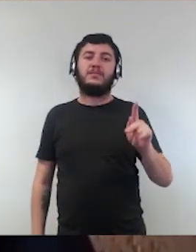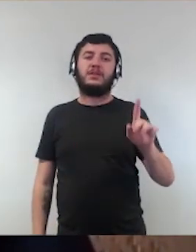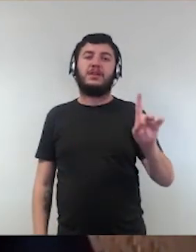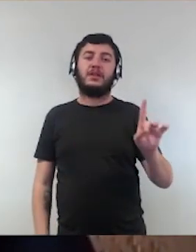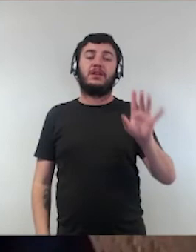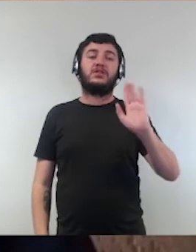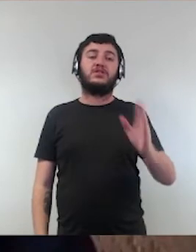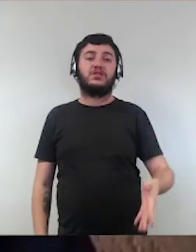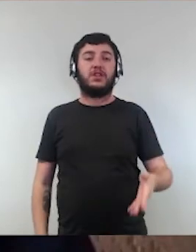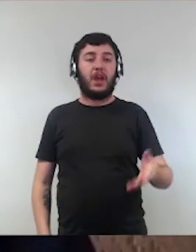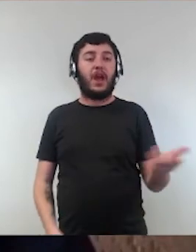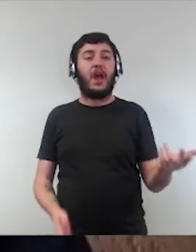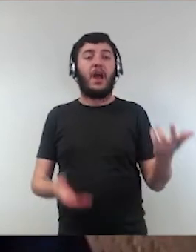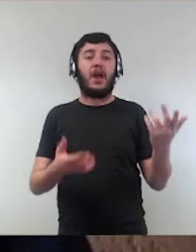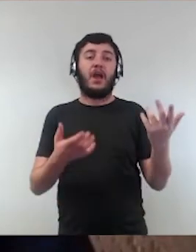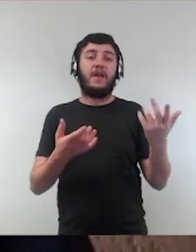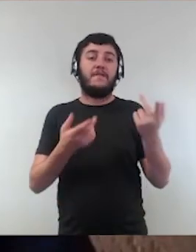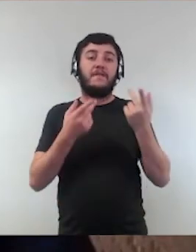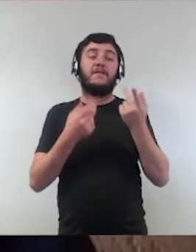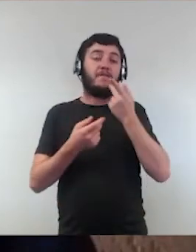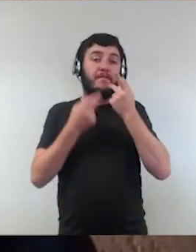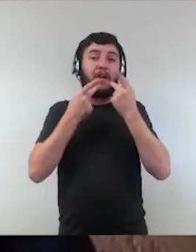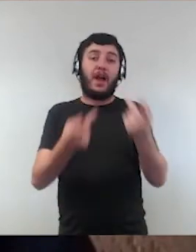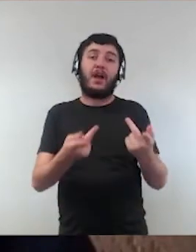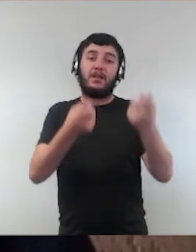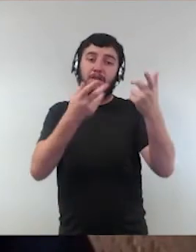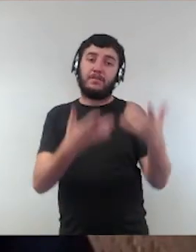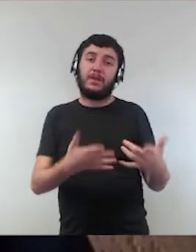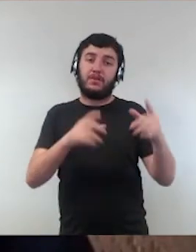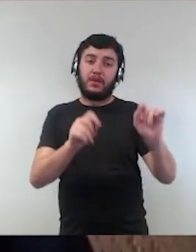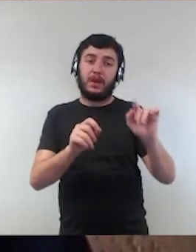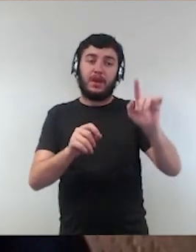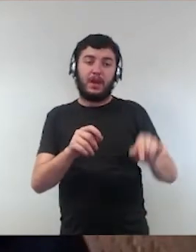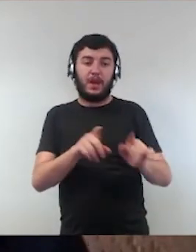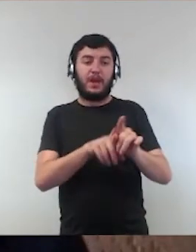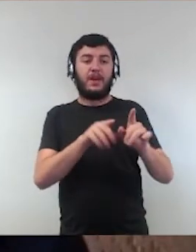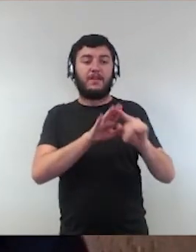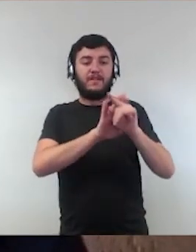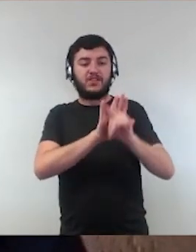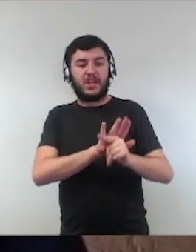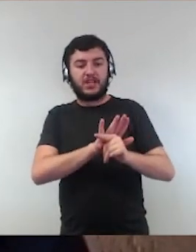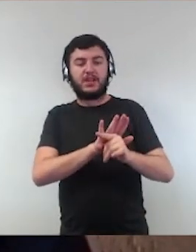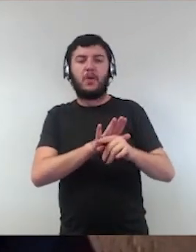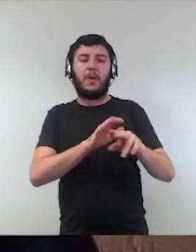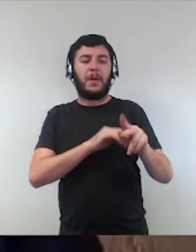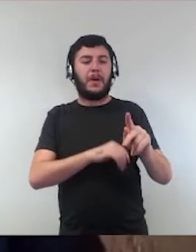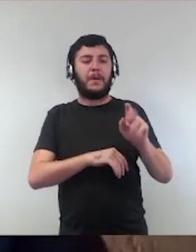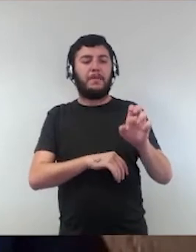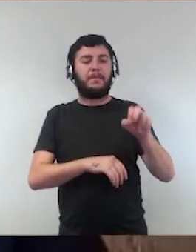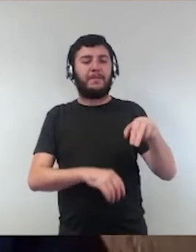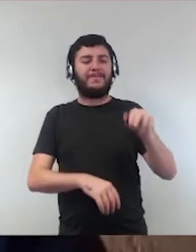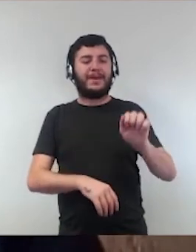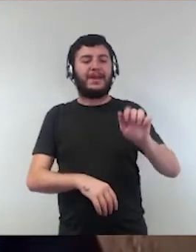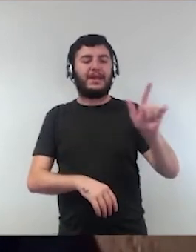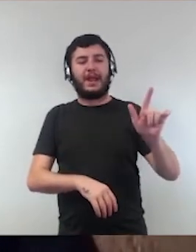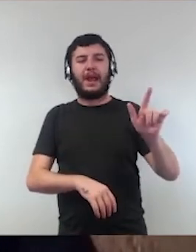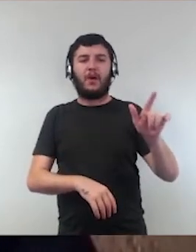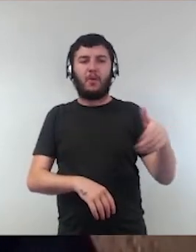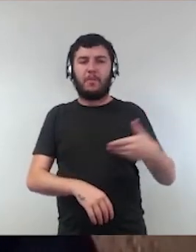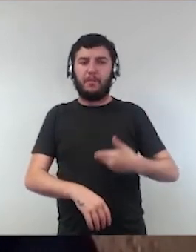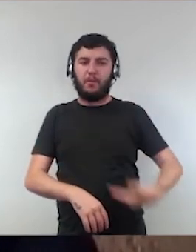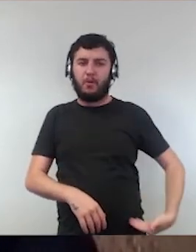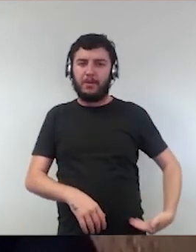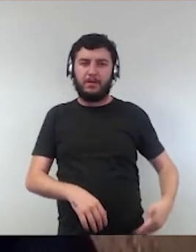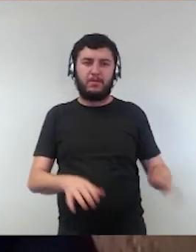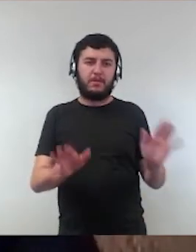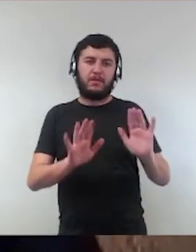afirma, a própria LGPD afirma não se aplicar diretamente a investigações penais e a segurança pública, ela estabelece também que